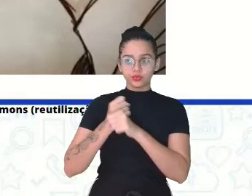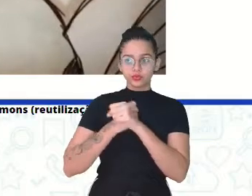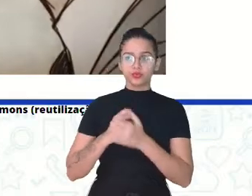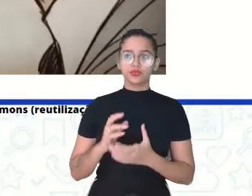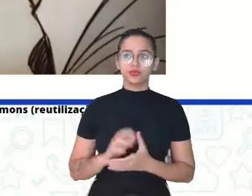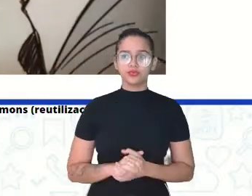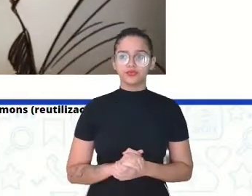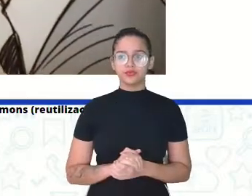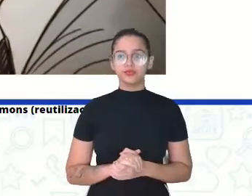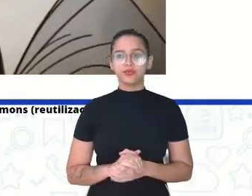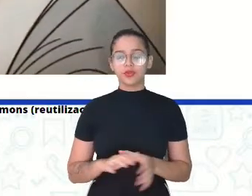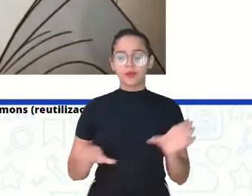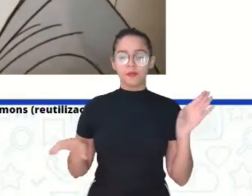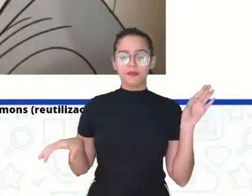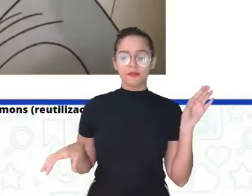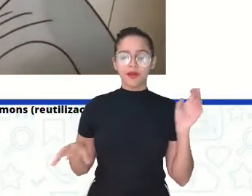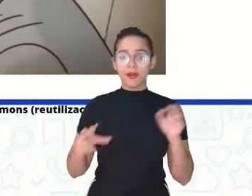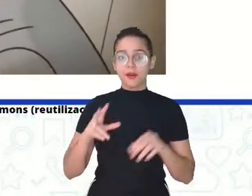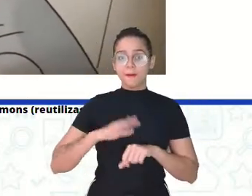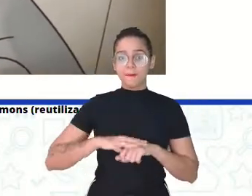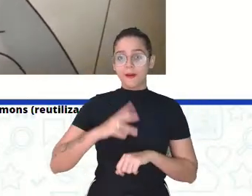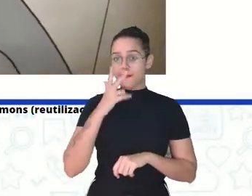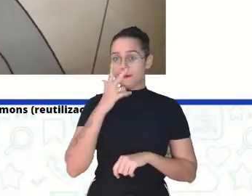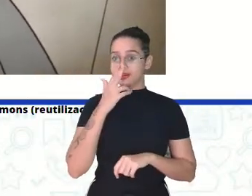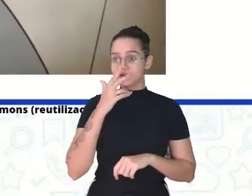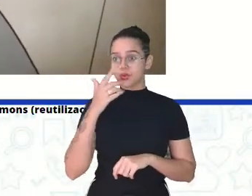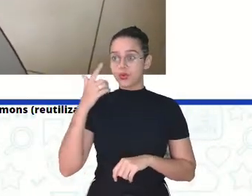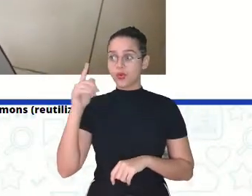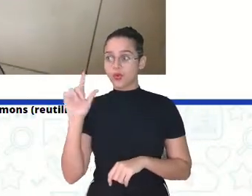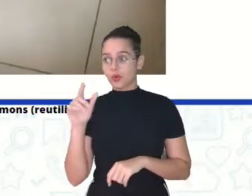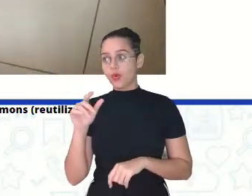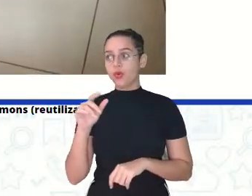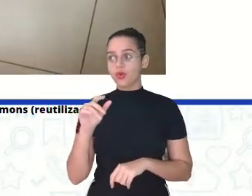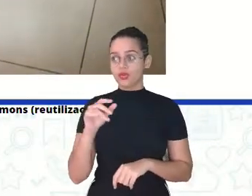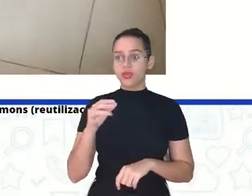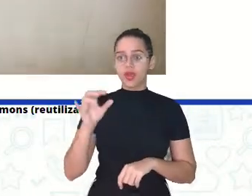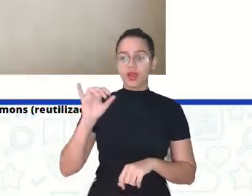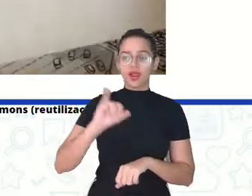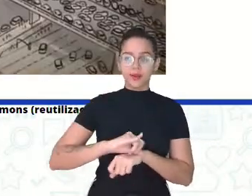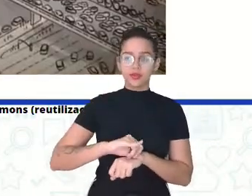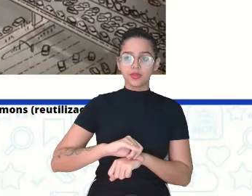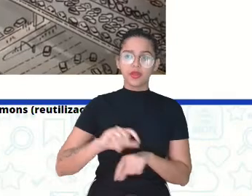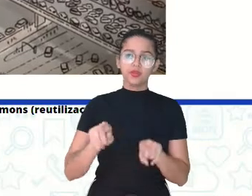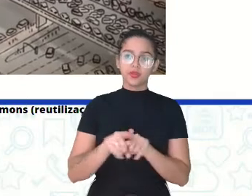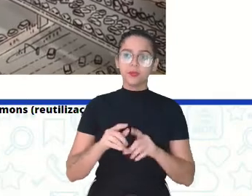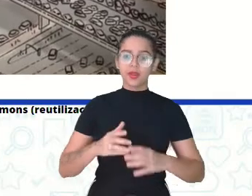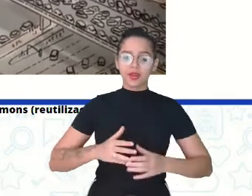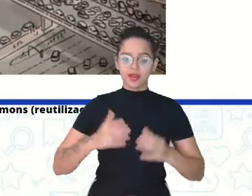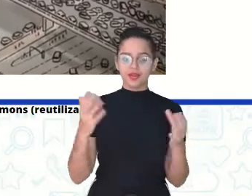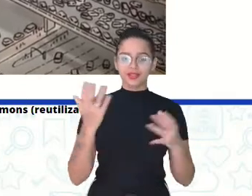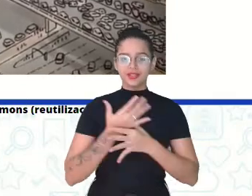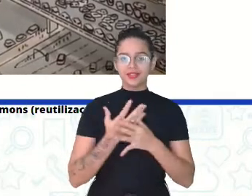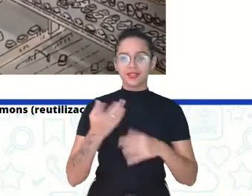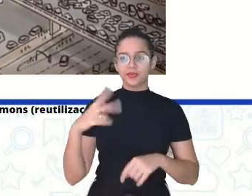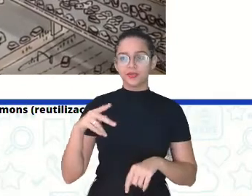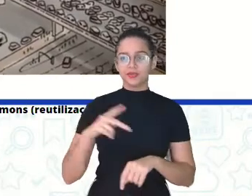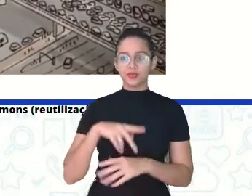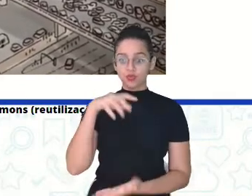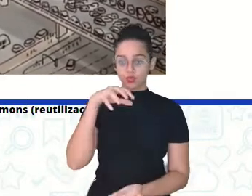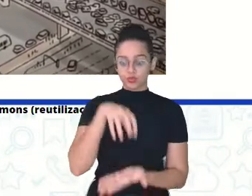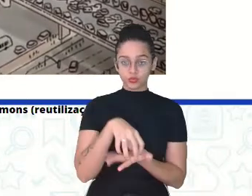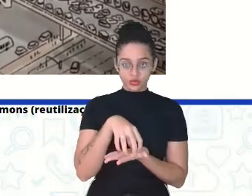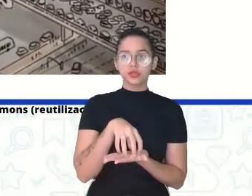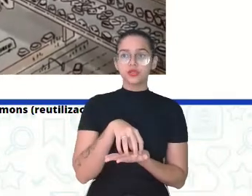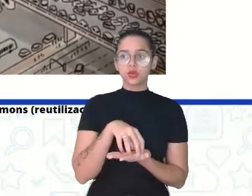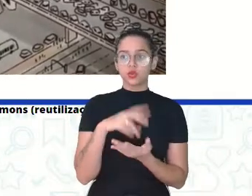o trecho de Brasília mais parecido com outras capitais e grandes cidades do país. Exatamente no centro, na intersecção